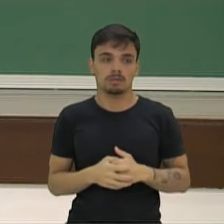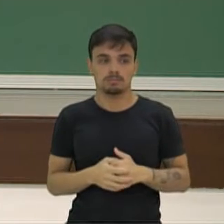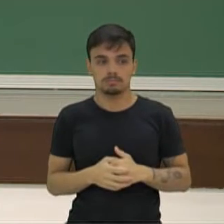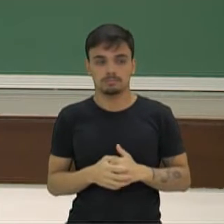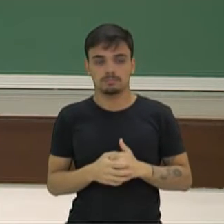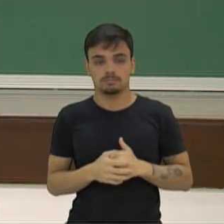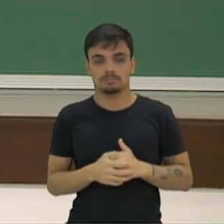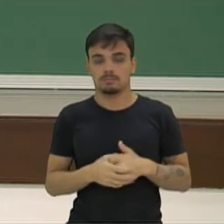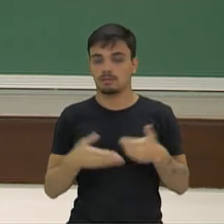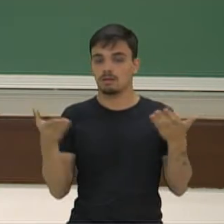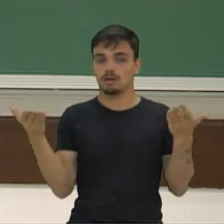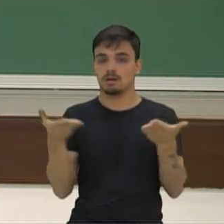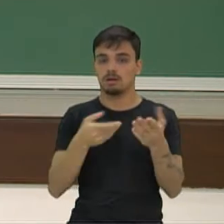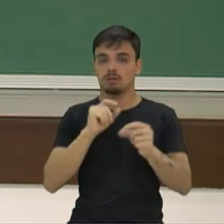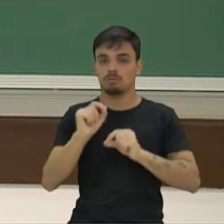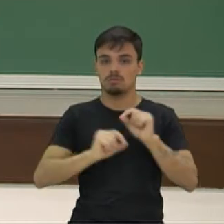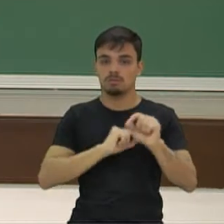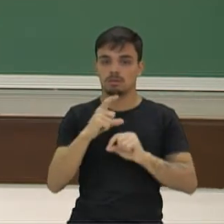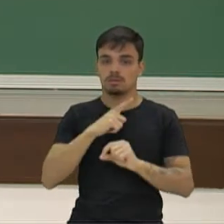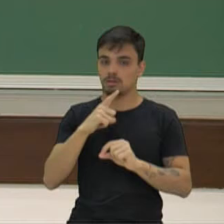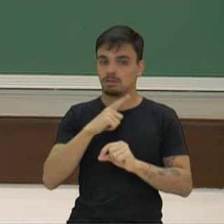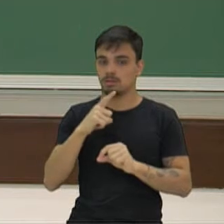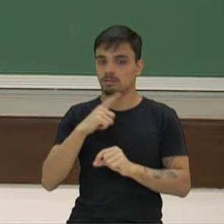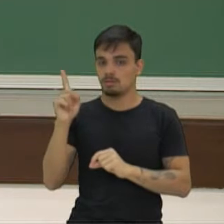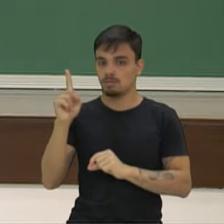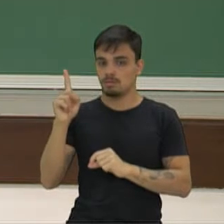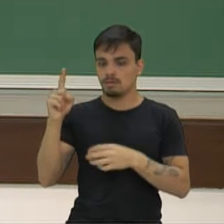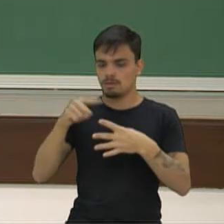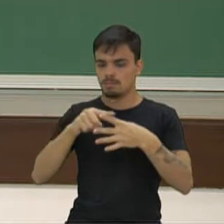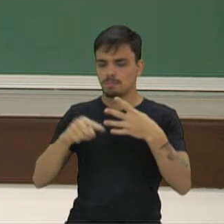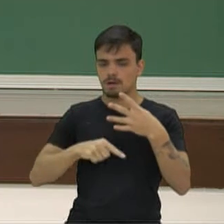Ó, agora eu vou tirar aqueles dados lá e vou passar aqui